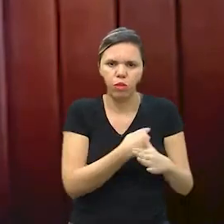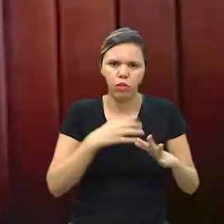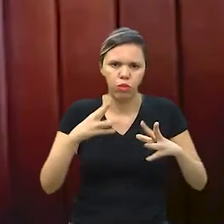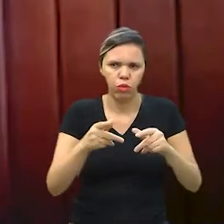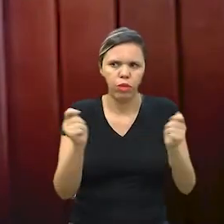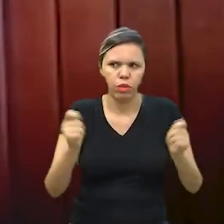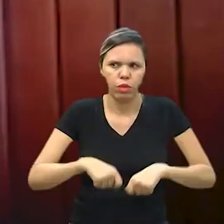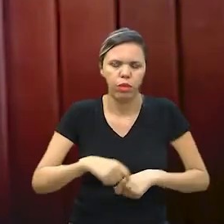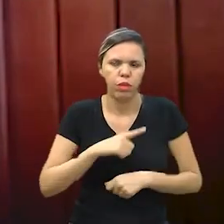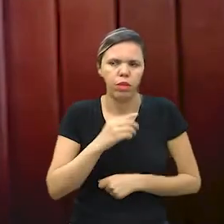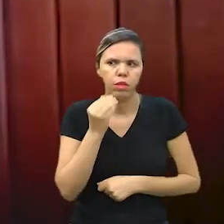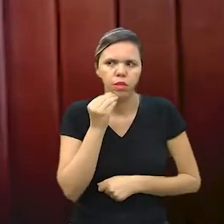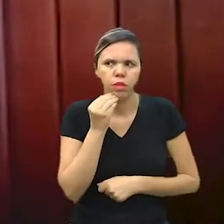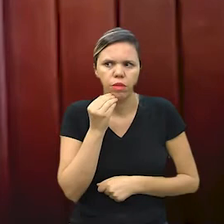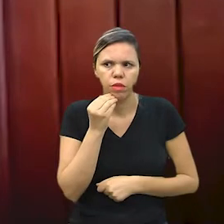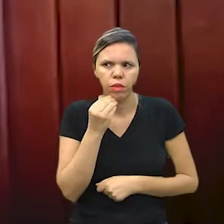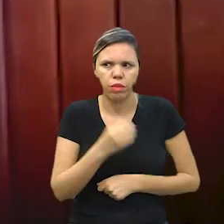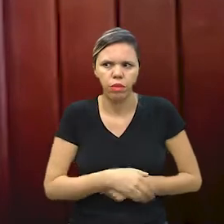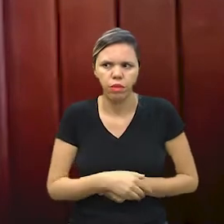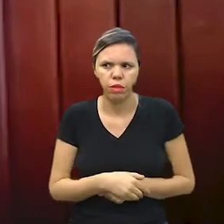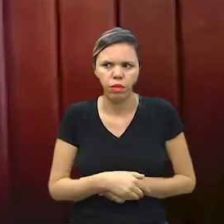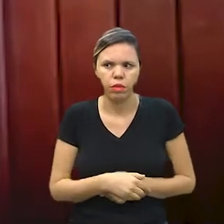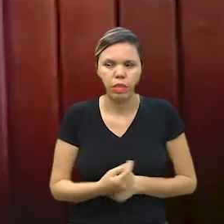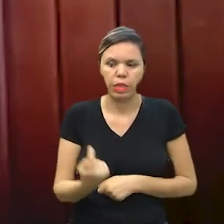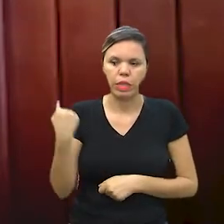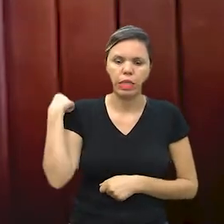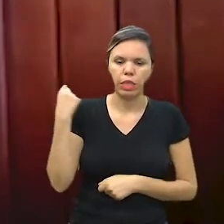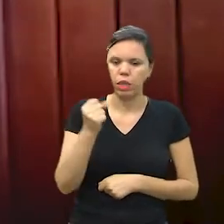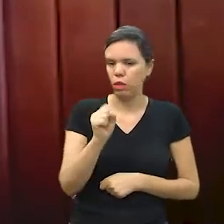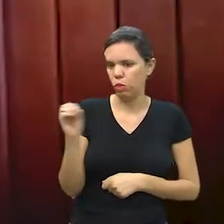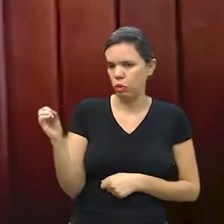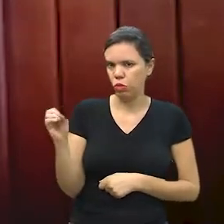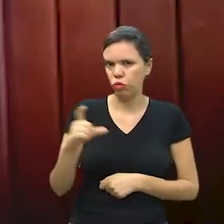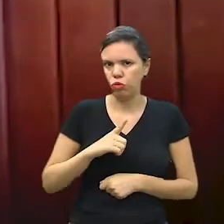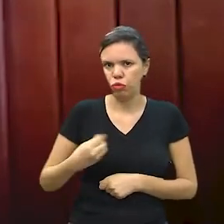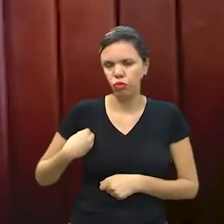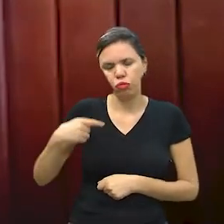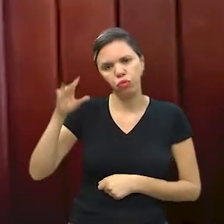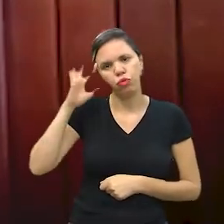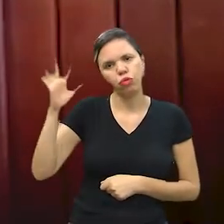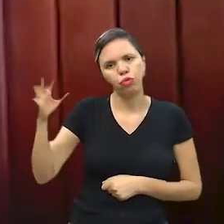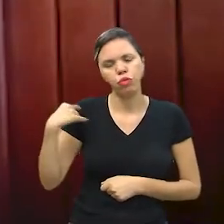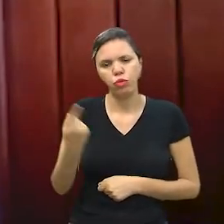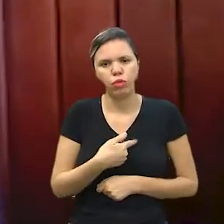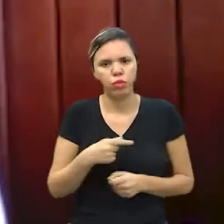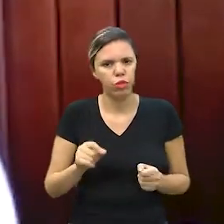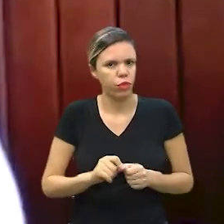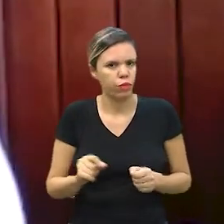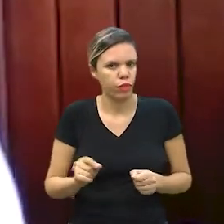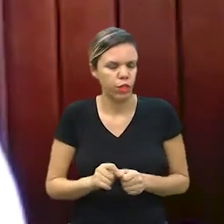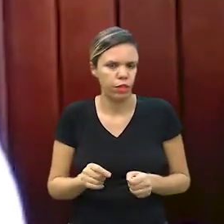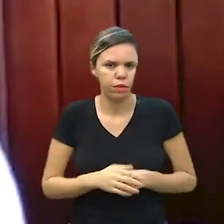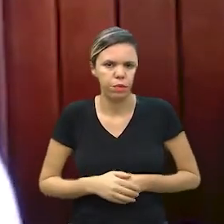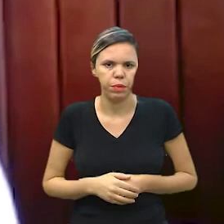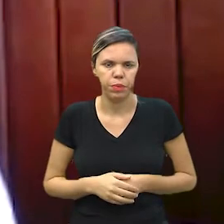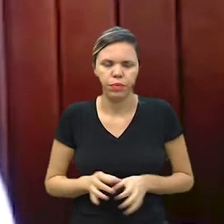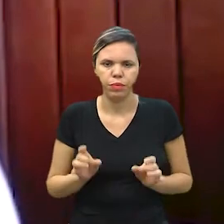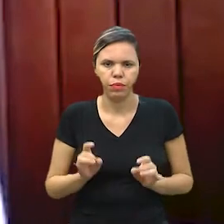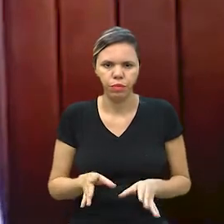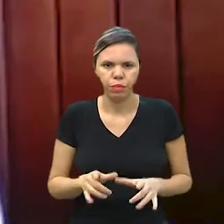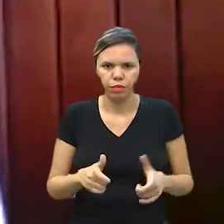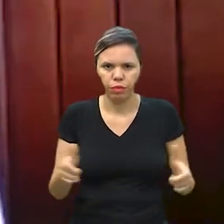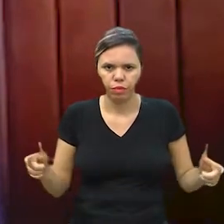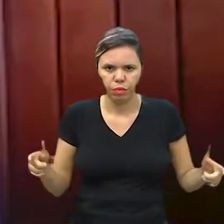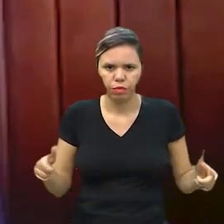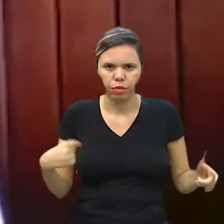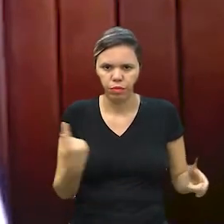muitas possibilidades. Se na época de 80 nós tivéssemos imaginado que nós estaríamos fazendo venda, quase, né, grande